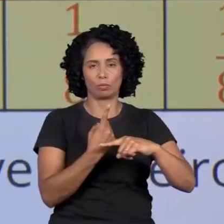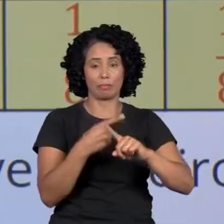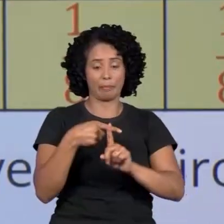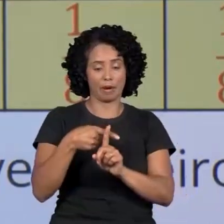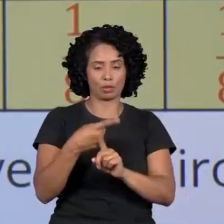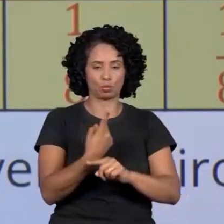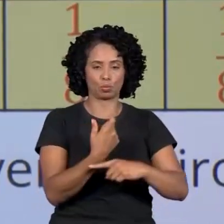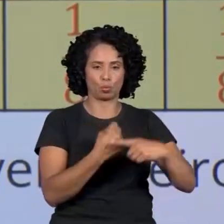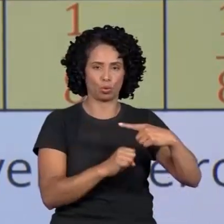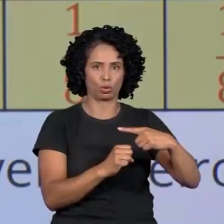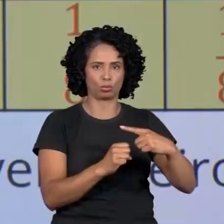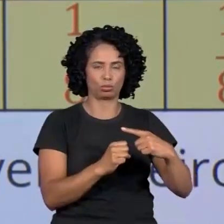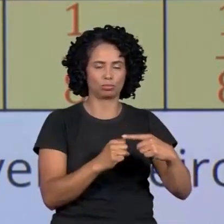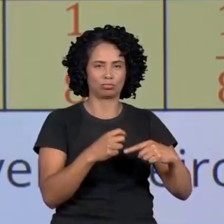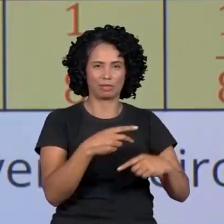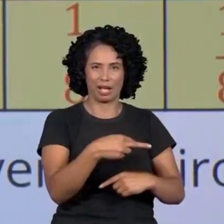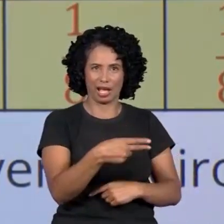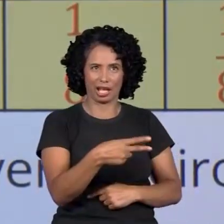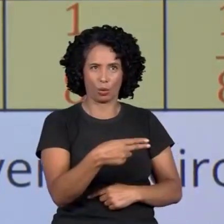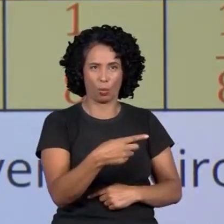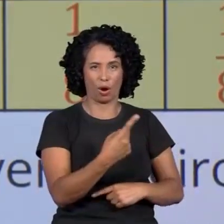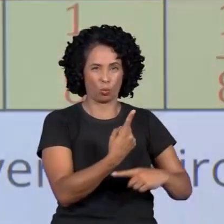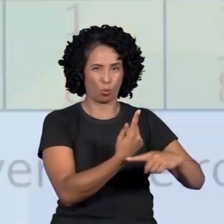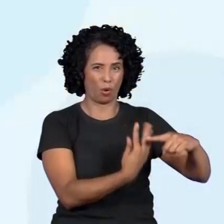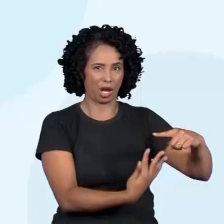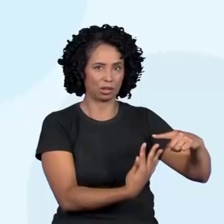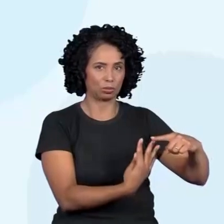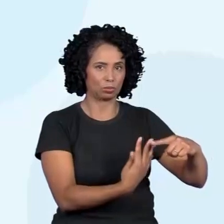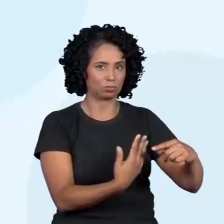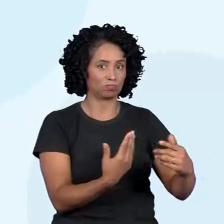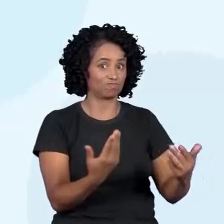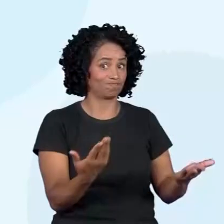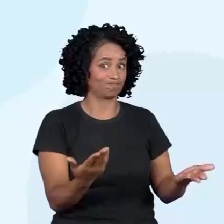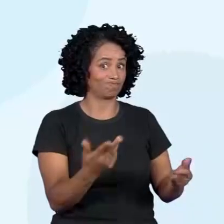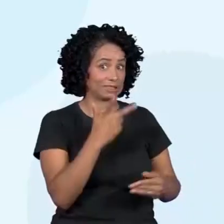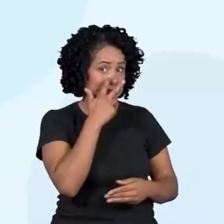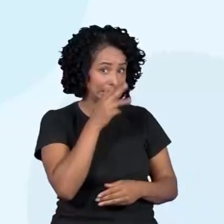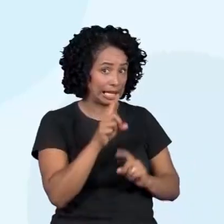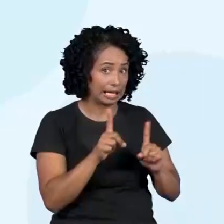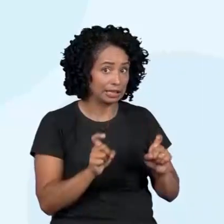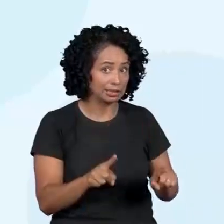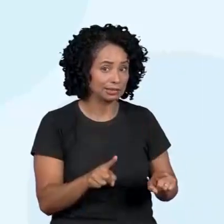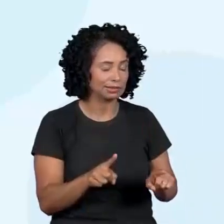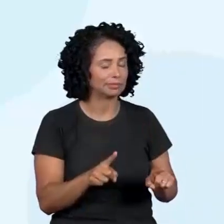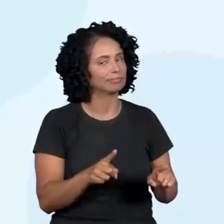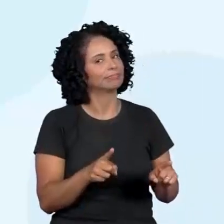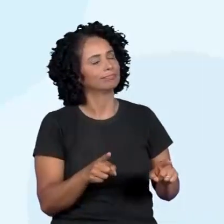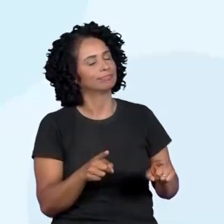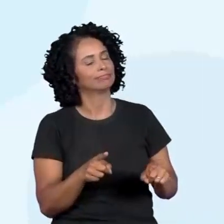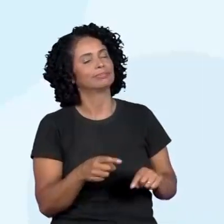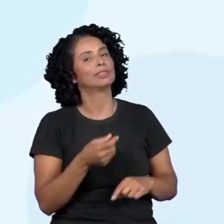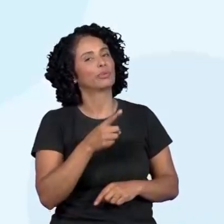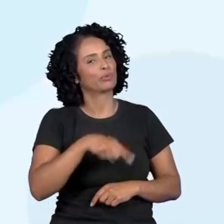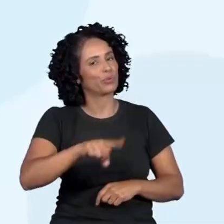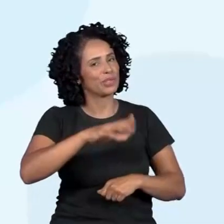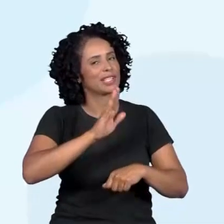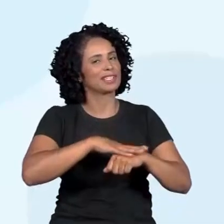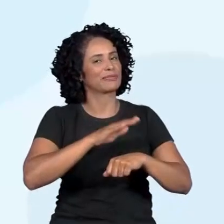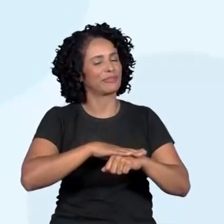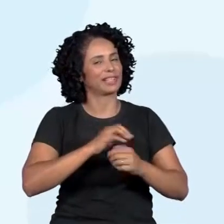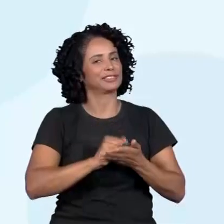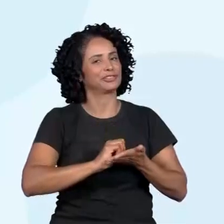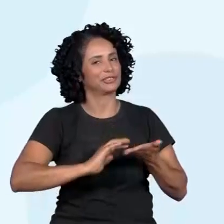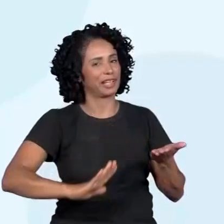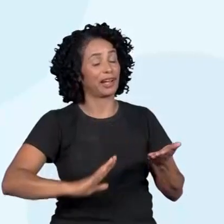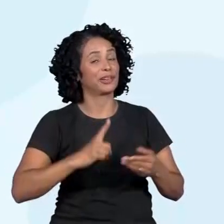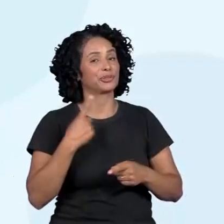1/4? Vou deixar aí para vocês realizarem essa atividade, porque a nossa aula já está